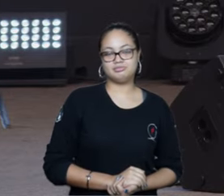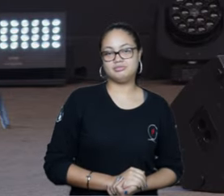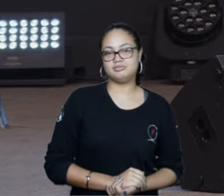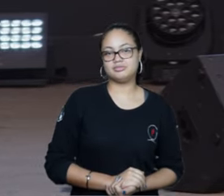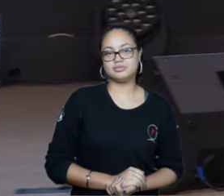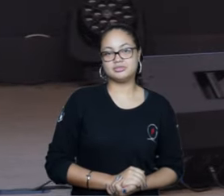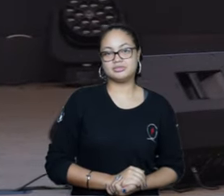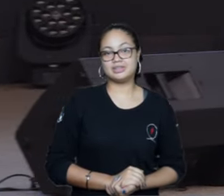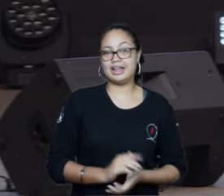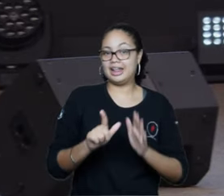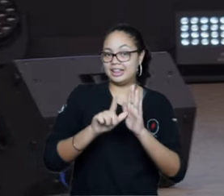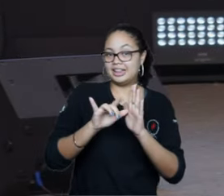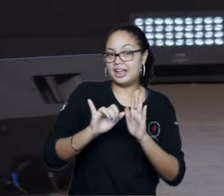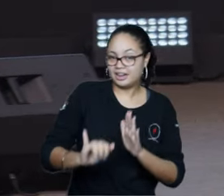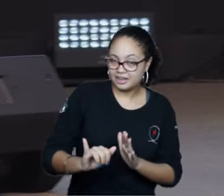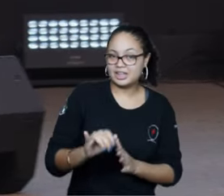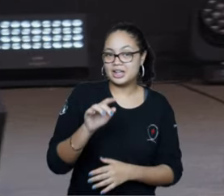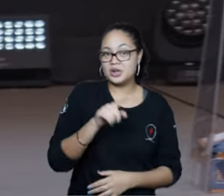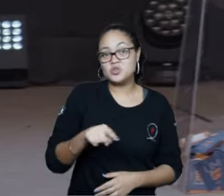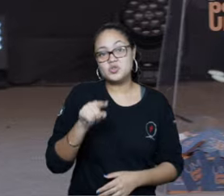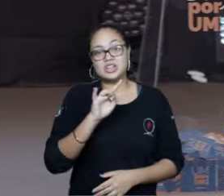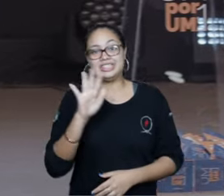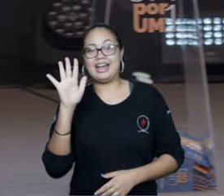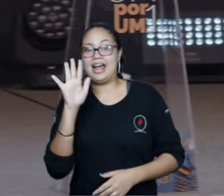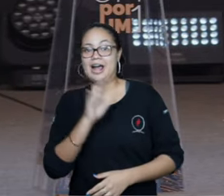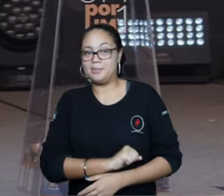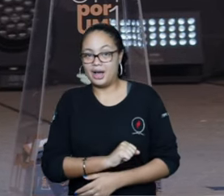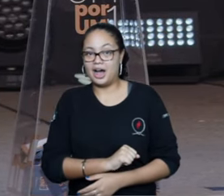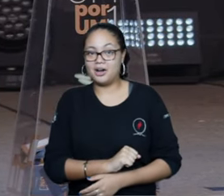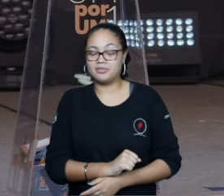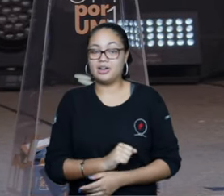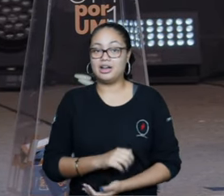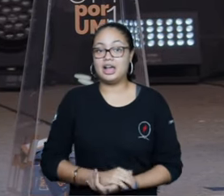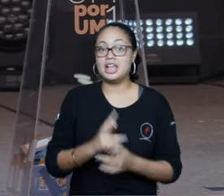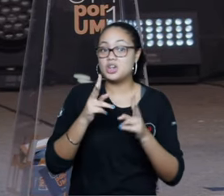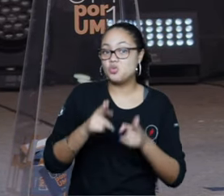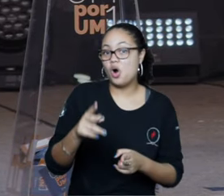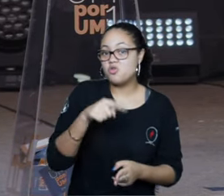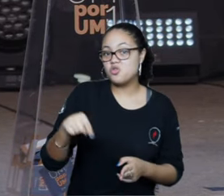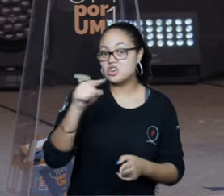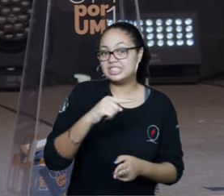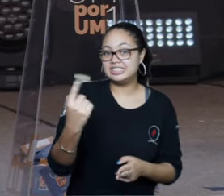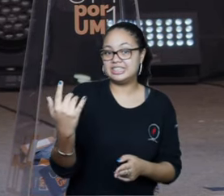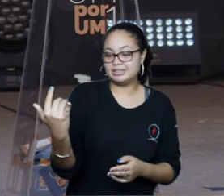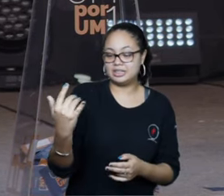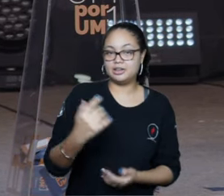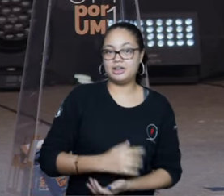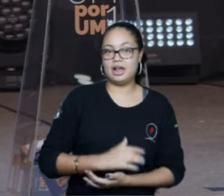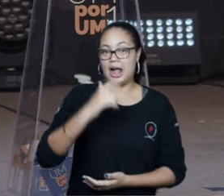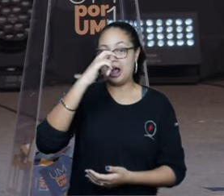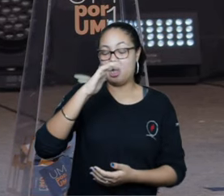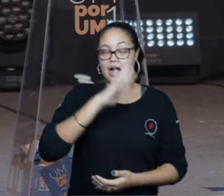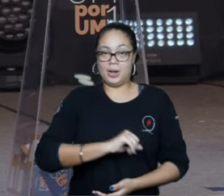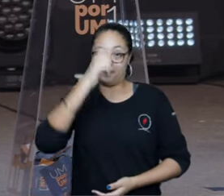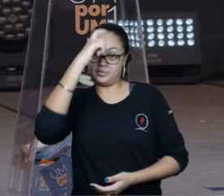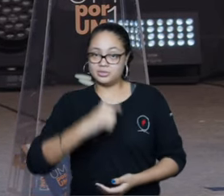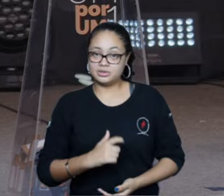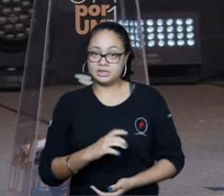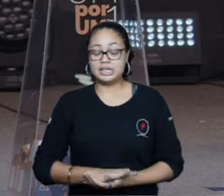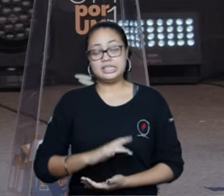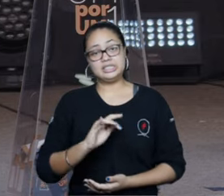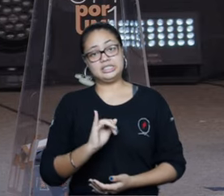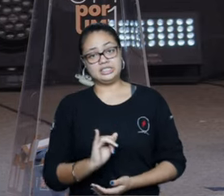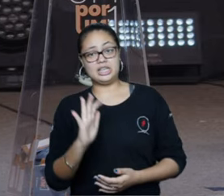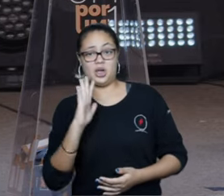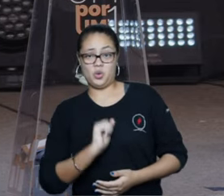rapaz na lei você amava com amor que você tem por você se eu me amo muito eu amo muito